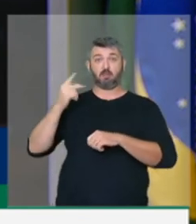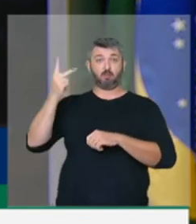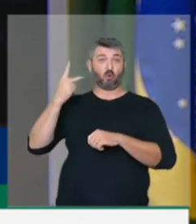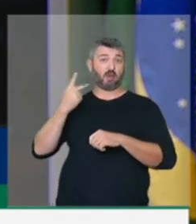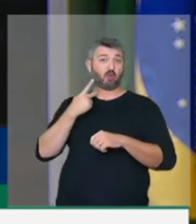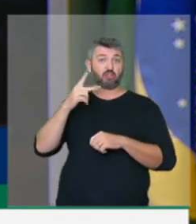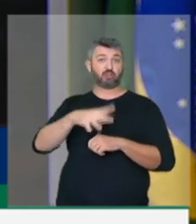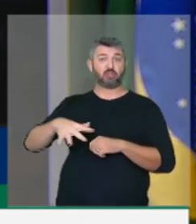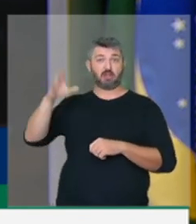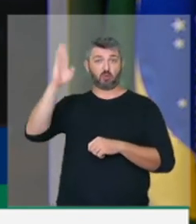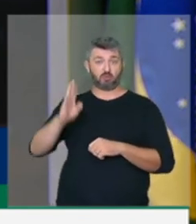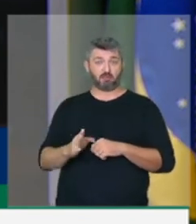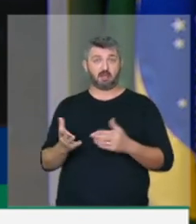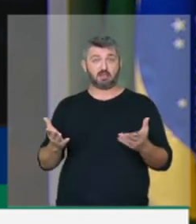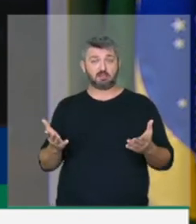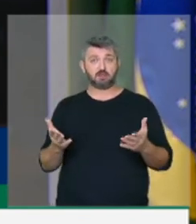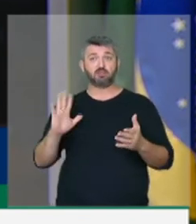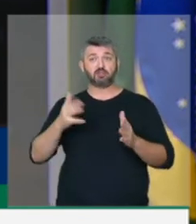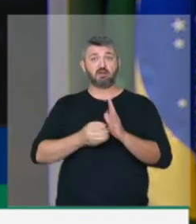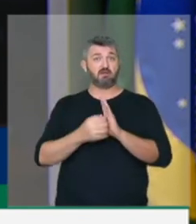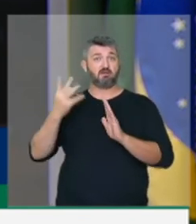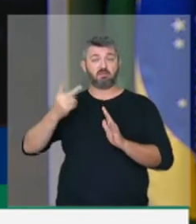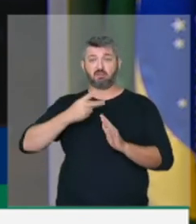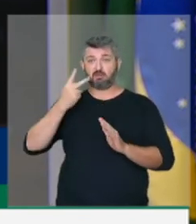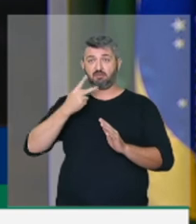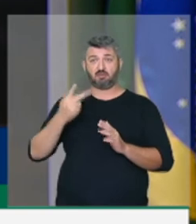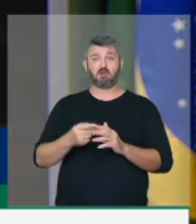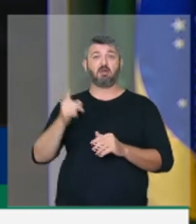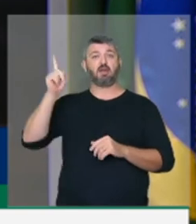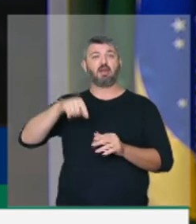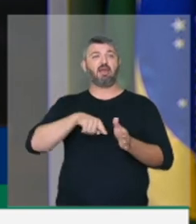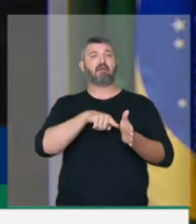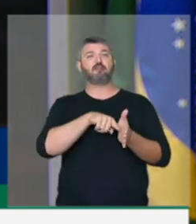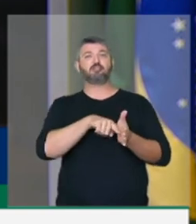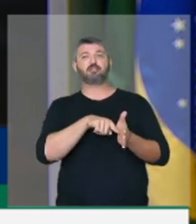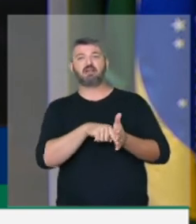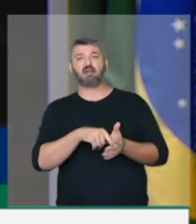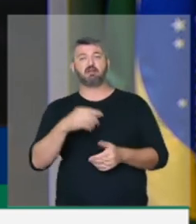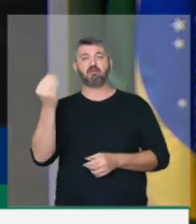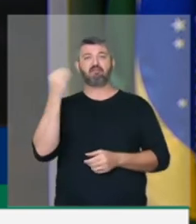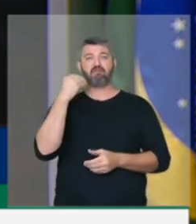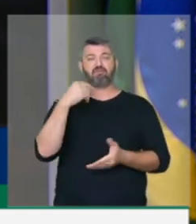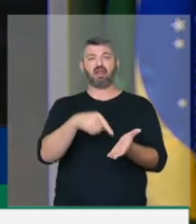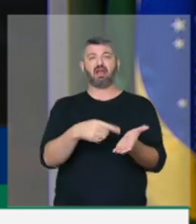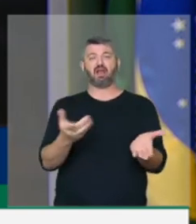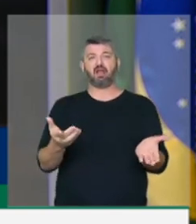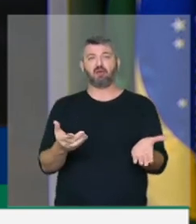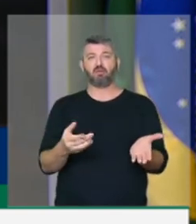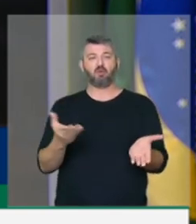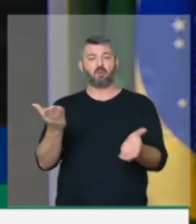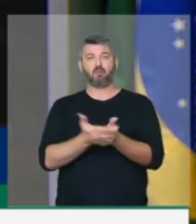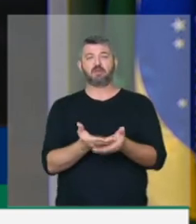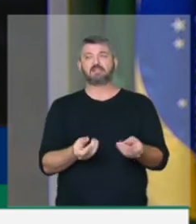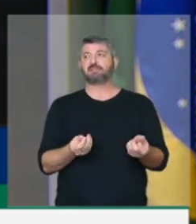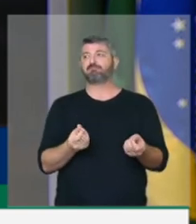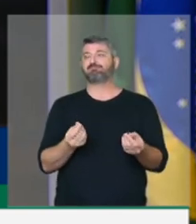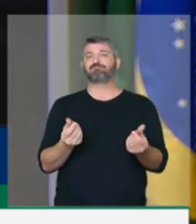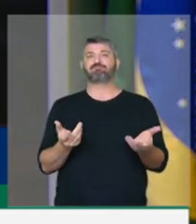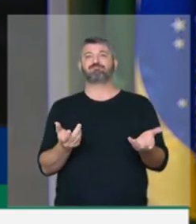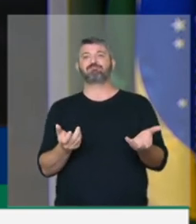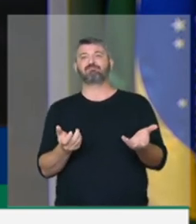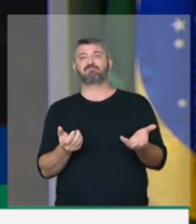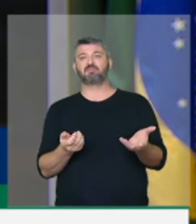da República em diversas oportunidades como um inquérito frágil, um inquérito que detém